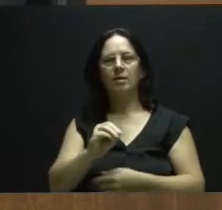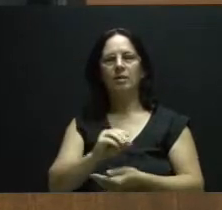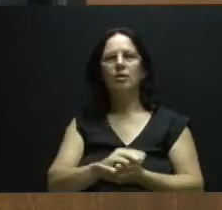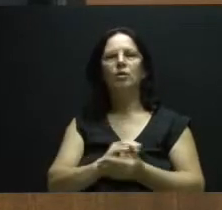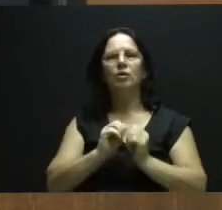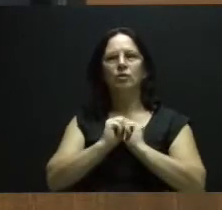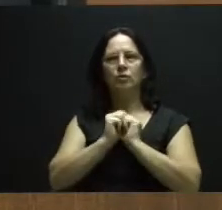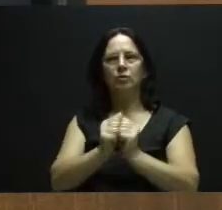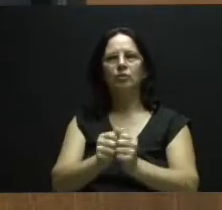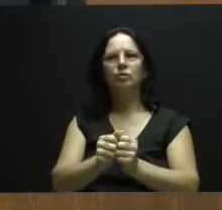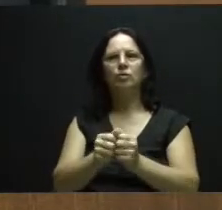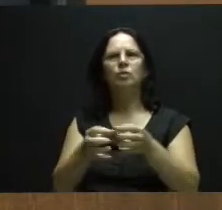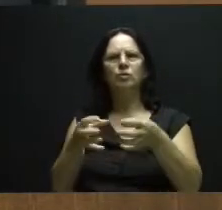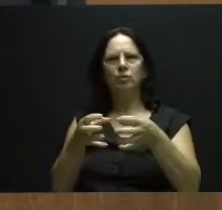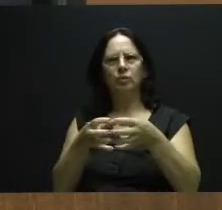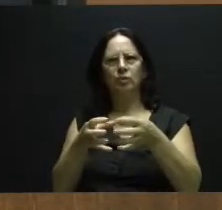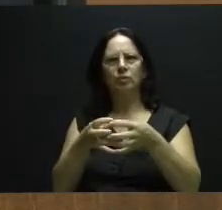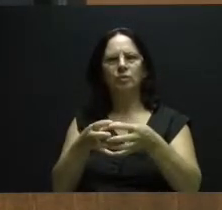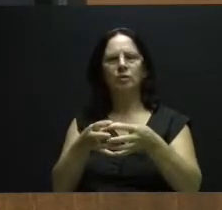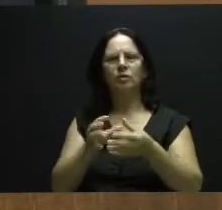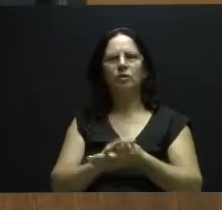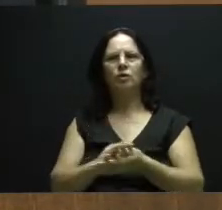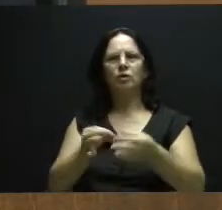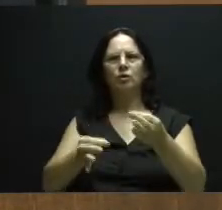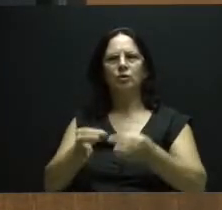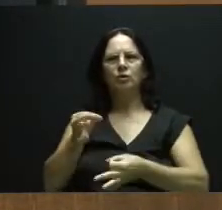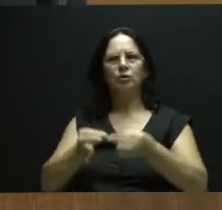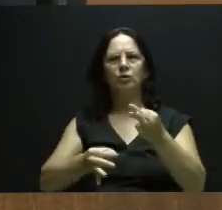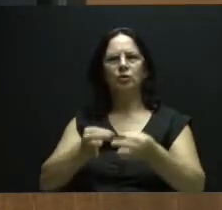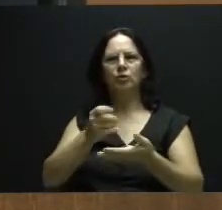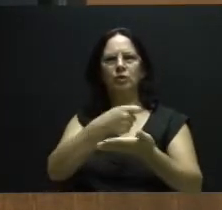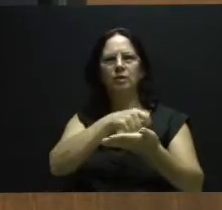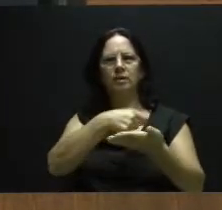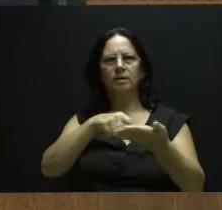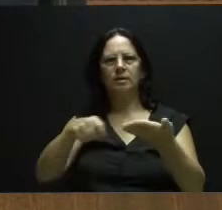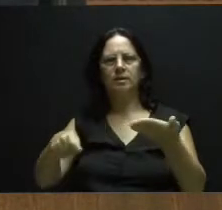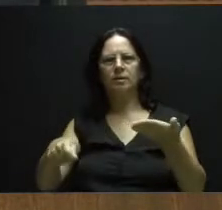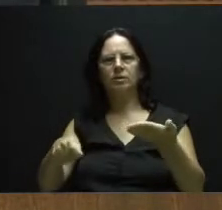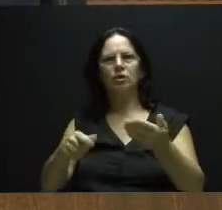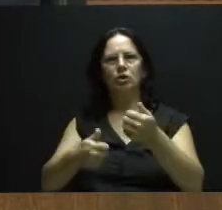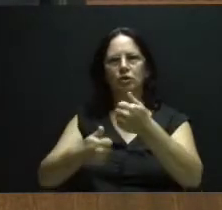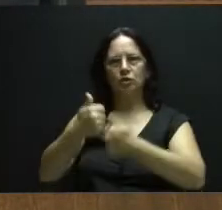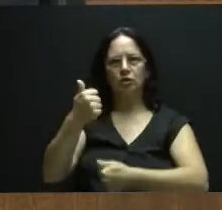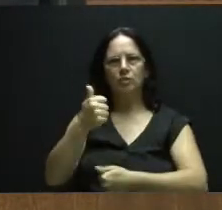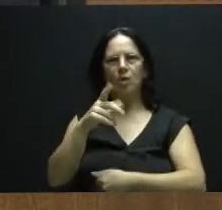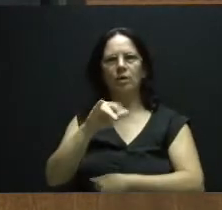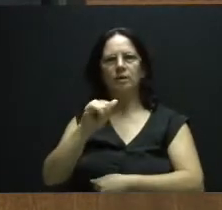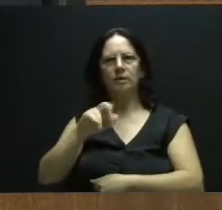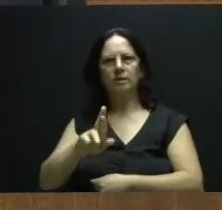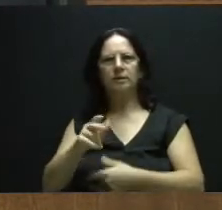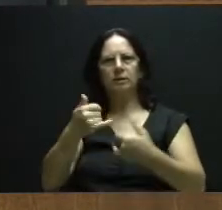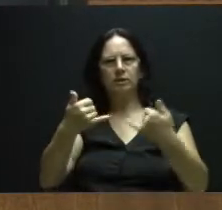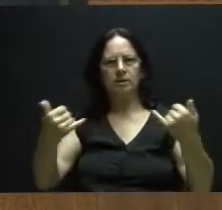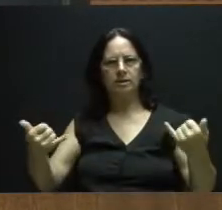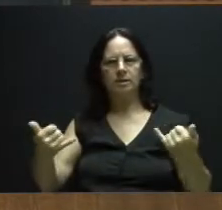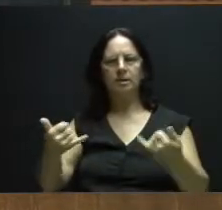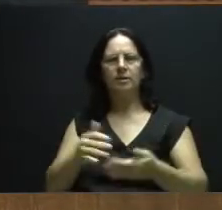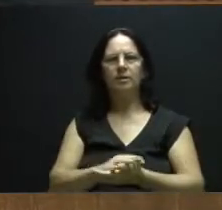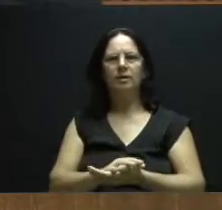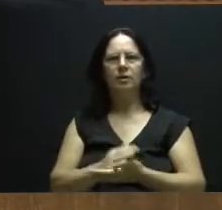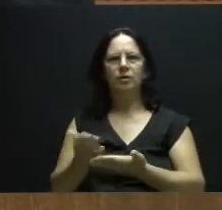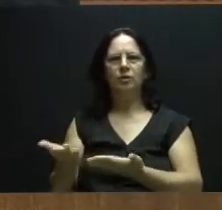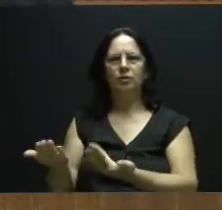exarado em conjunto pelas comissões de justiça e redação e de esporte lazer turismo e juventude